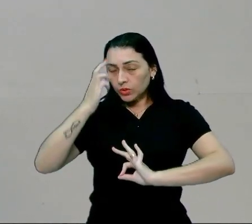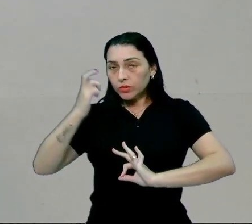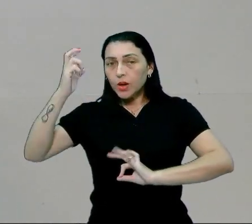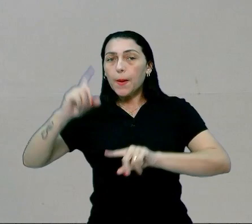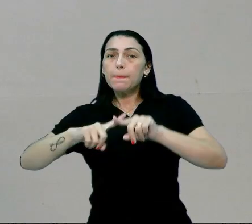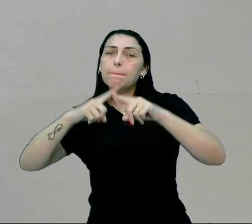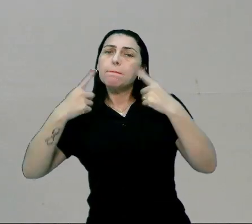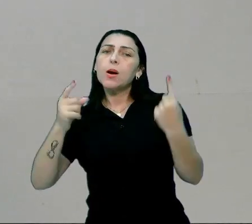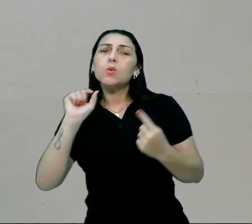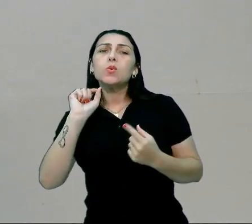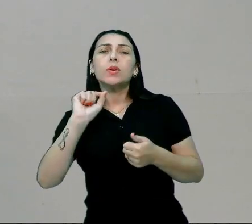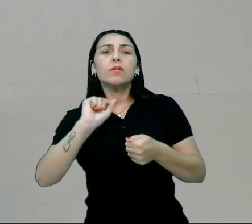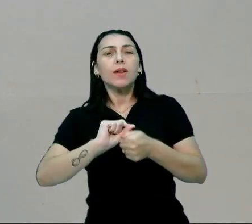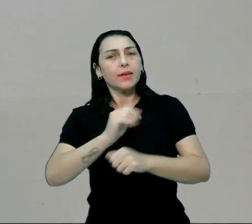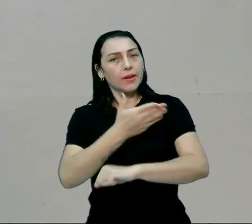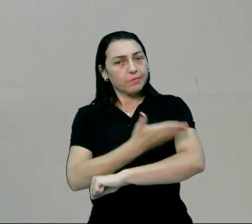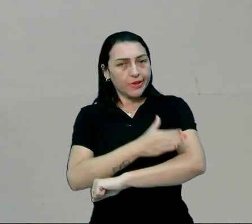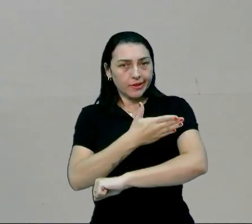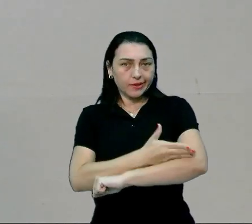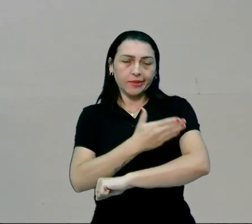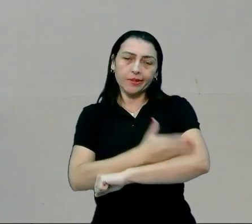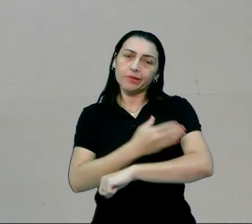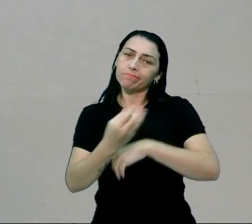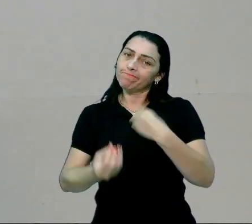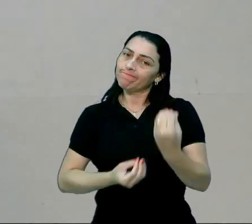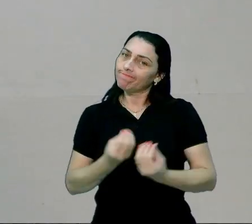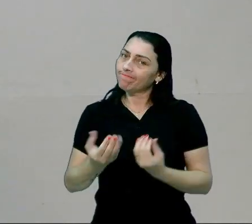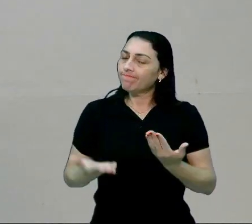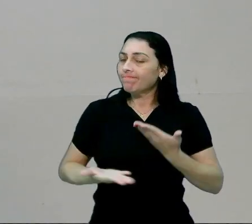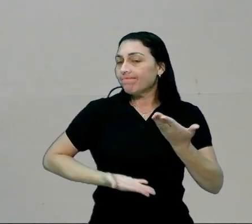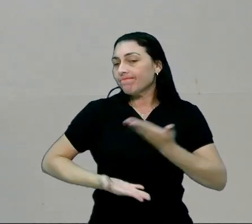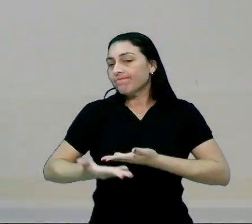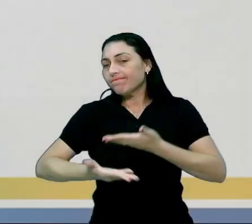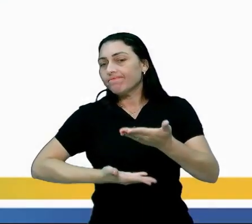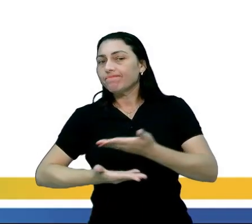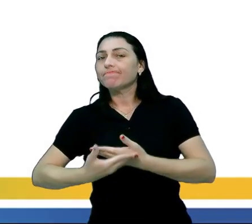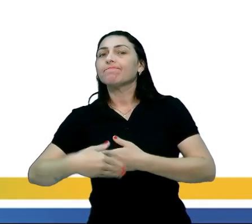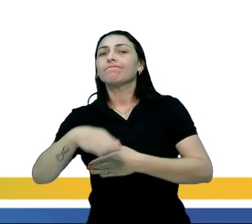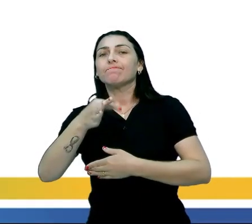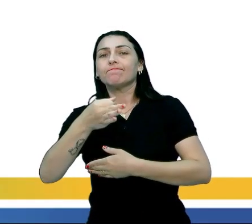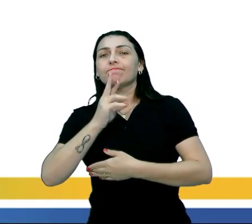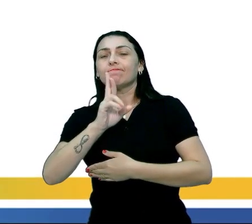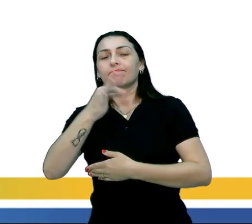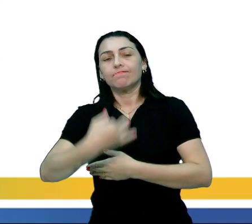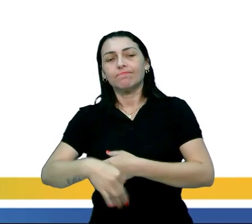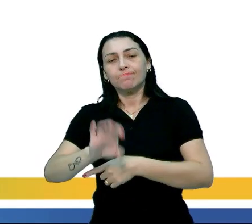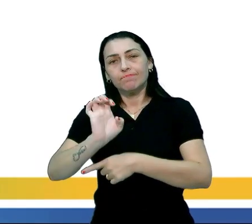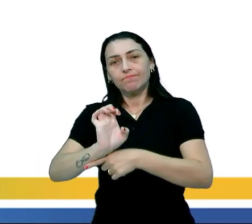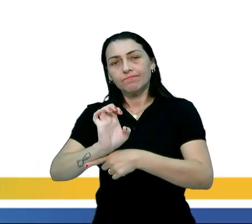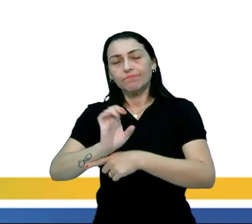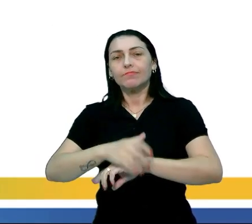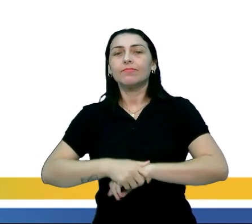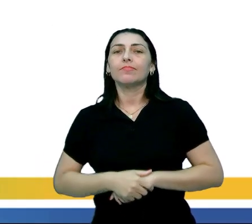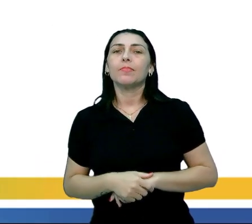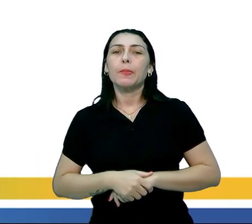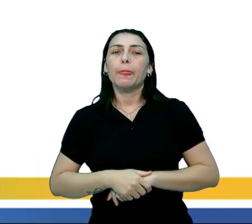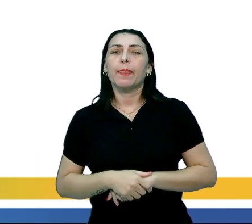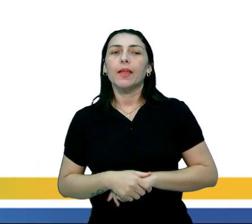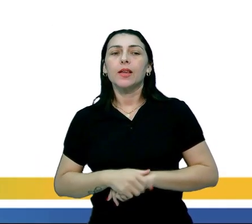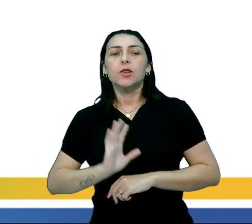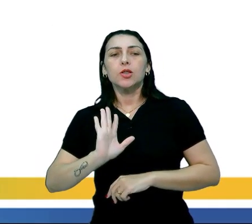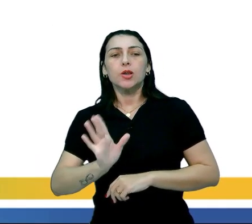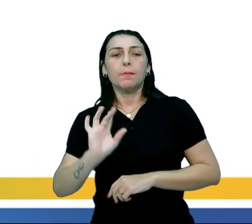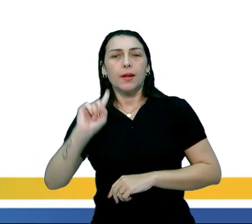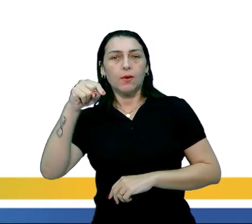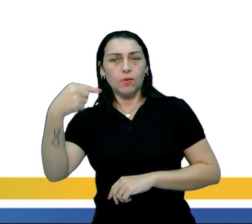Mas o que faz isso é a prática. Então, como aqui a gente não está fazendo essa correlação, a alternativa correta fica com a opção E, e a gente já